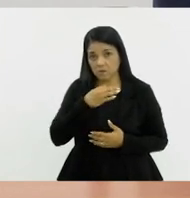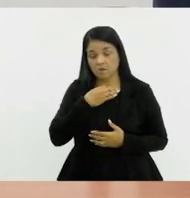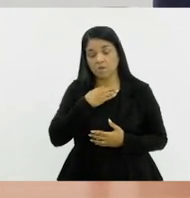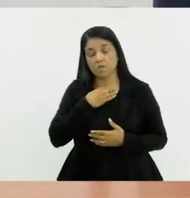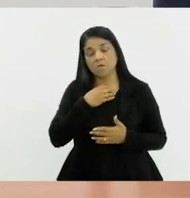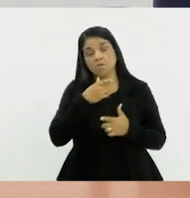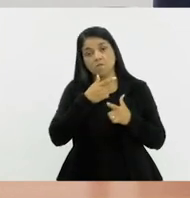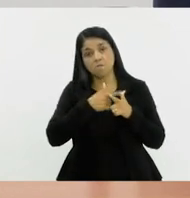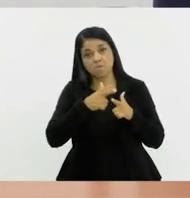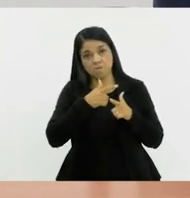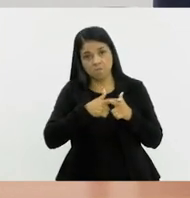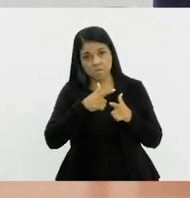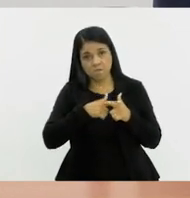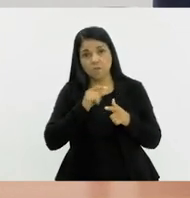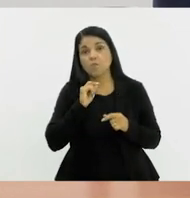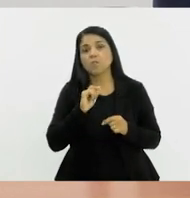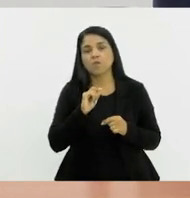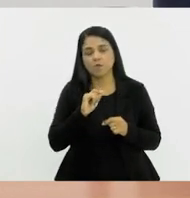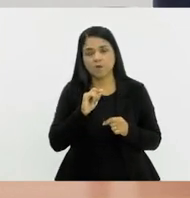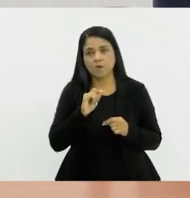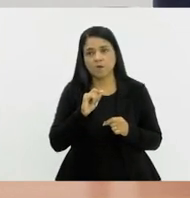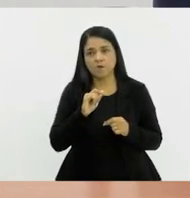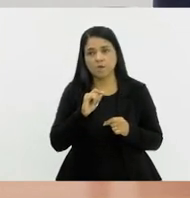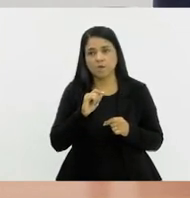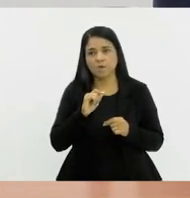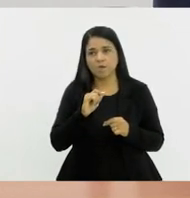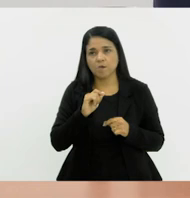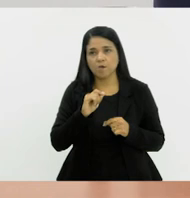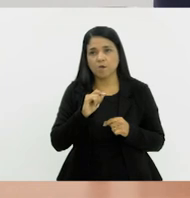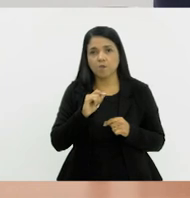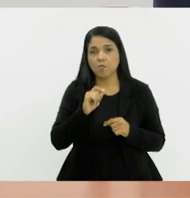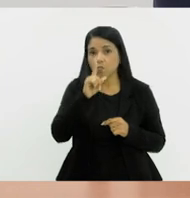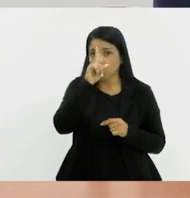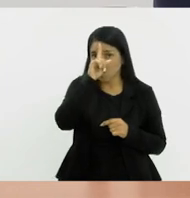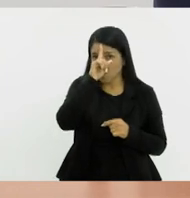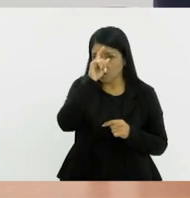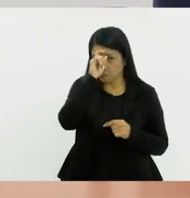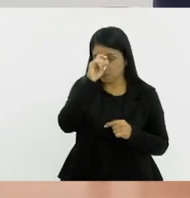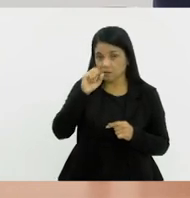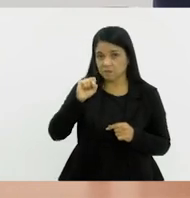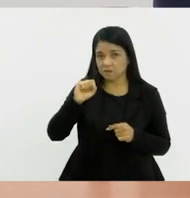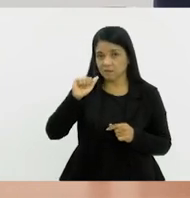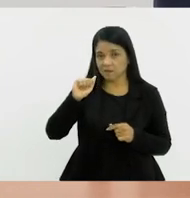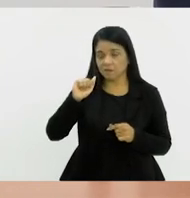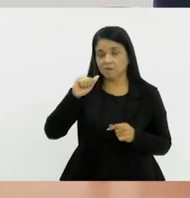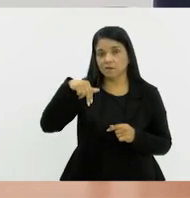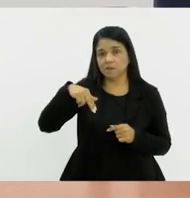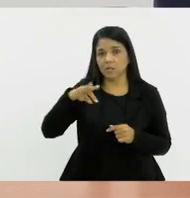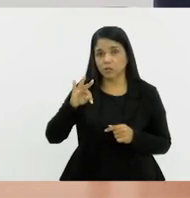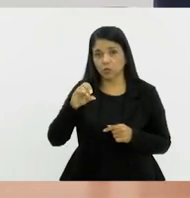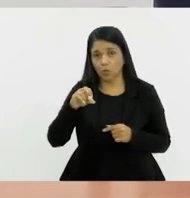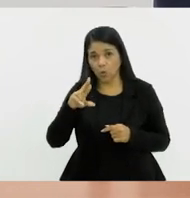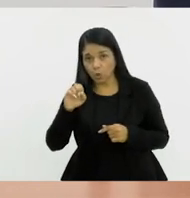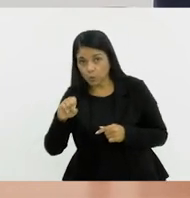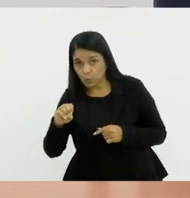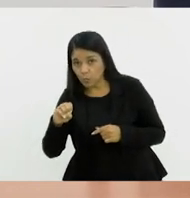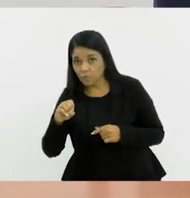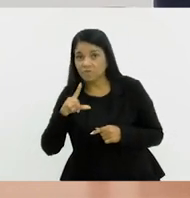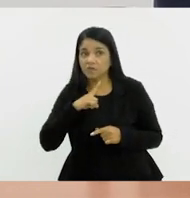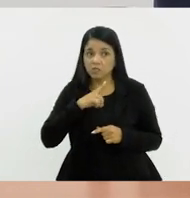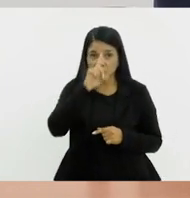questão continua sendo se o Hospital Sanatório Penal é um hospital, vai ter um